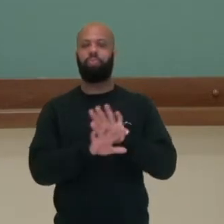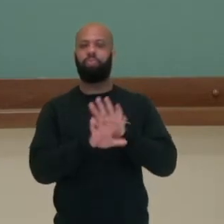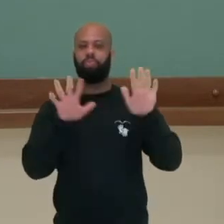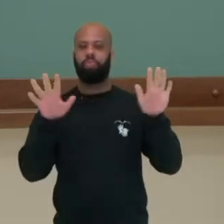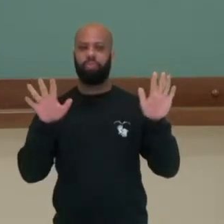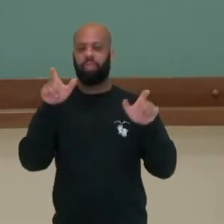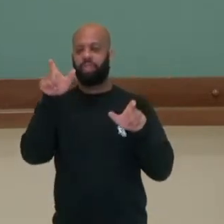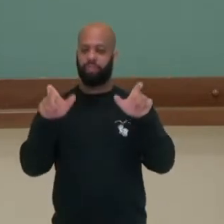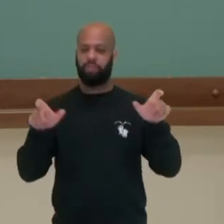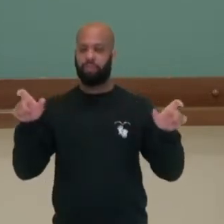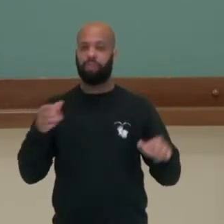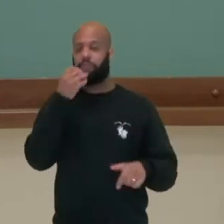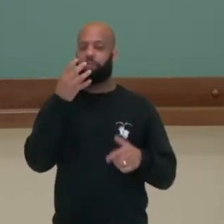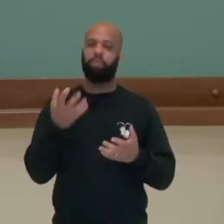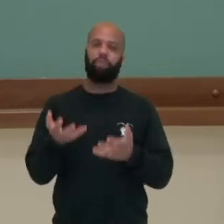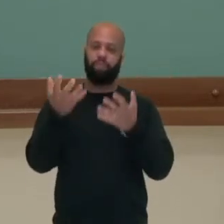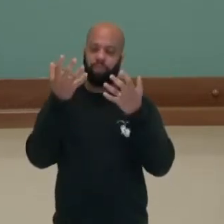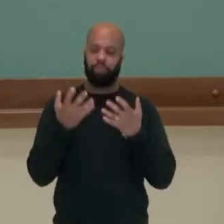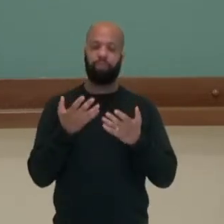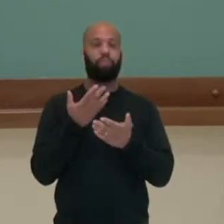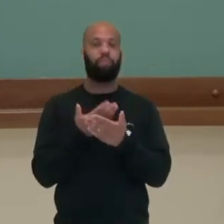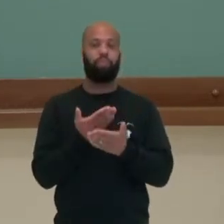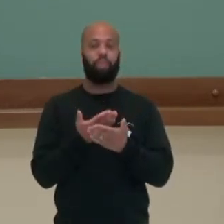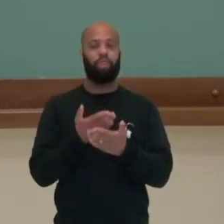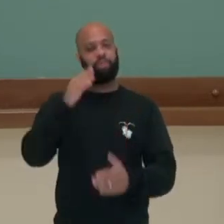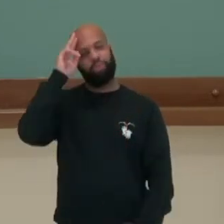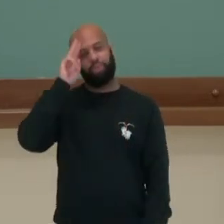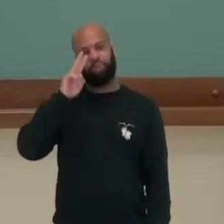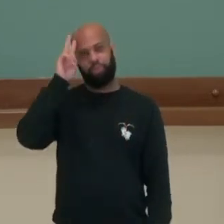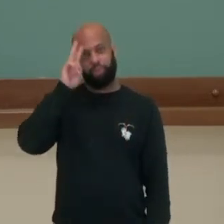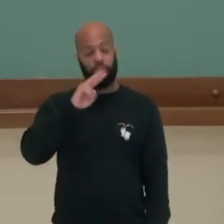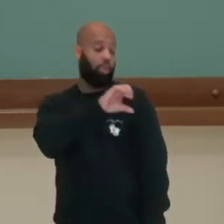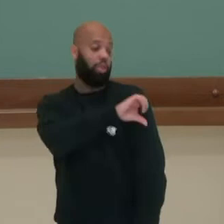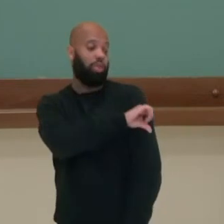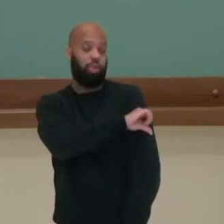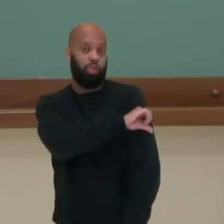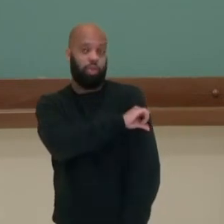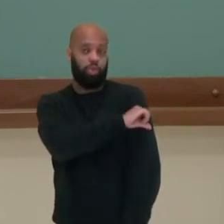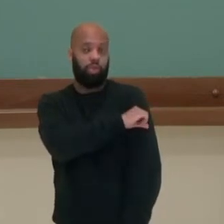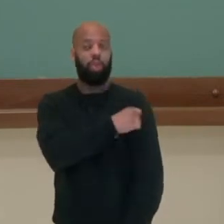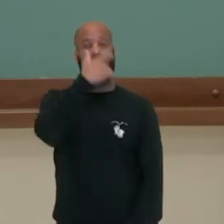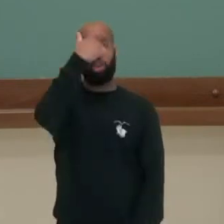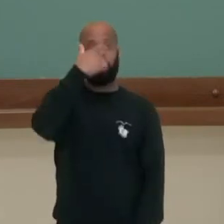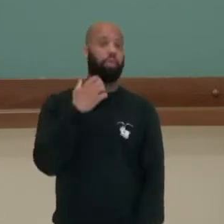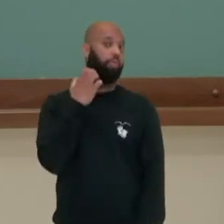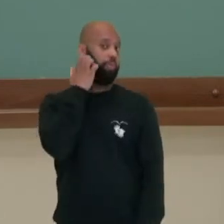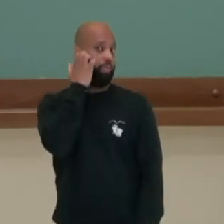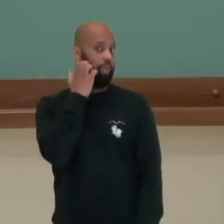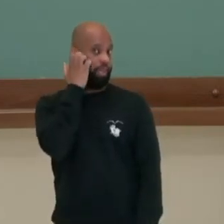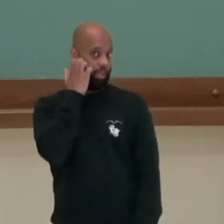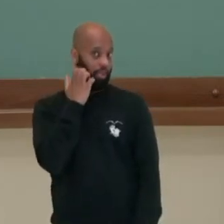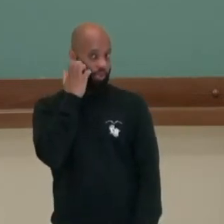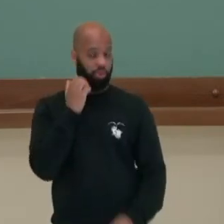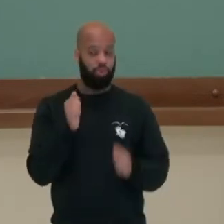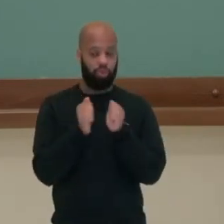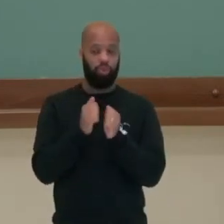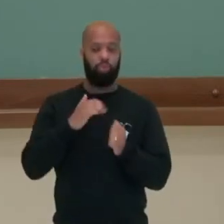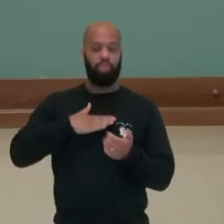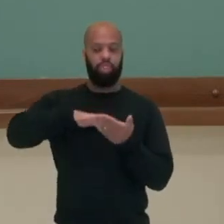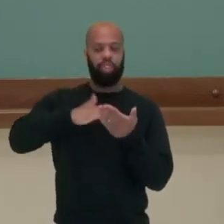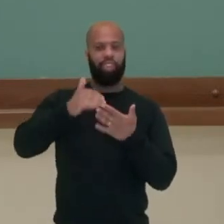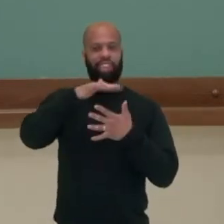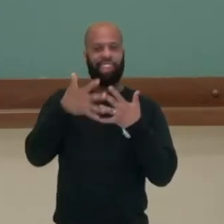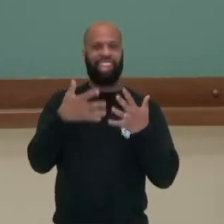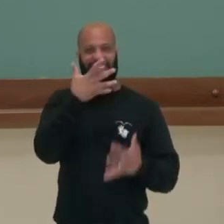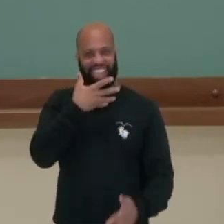Olá, povo! Bem-vindos à nossa aula de História do Nono Ano. Eu sou o professor Marlon e junto